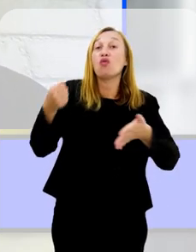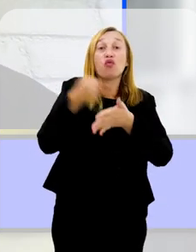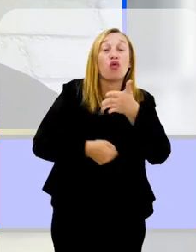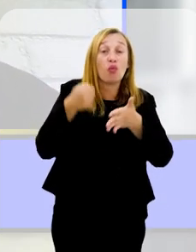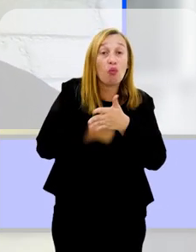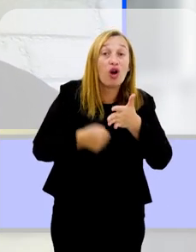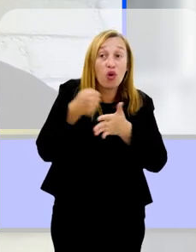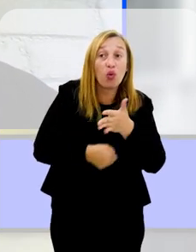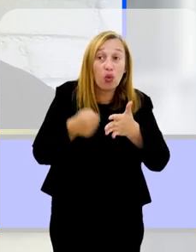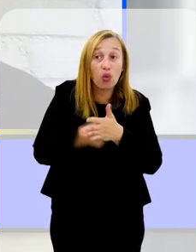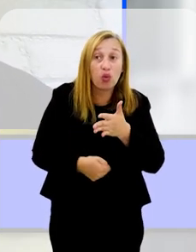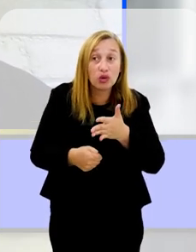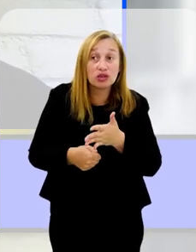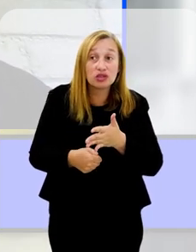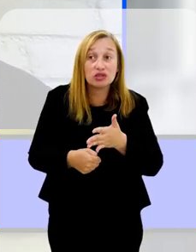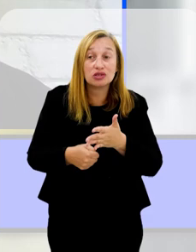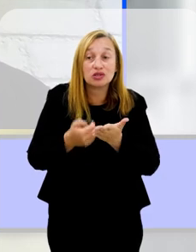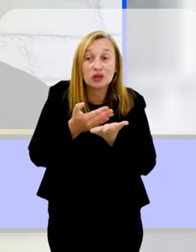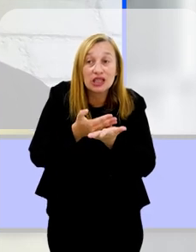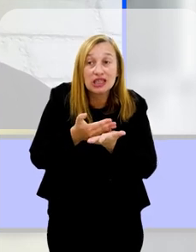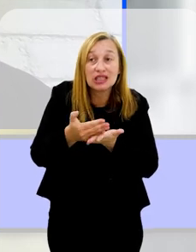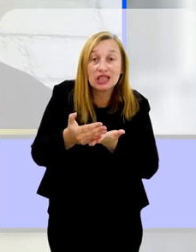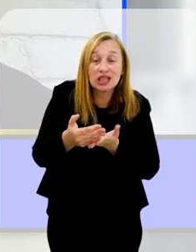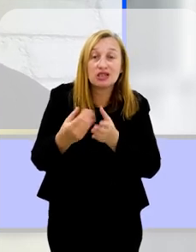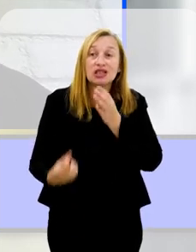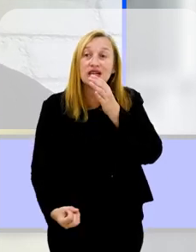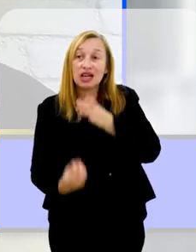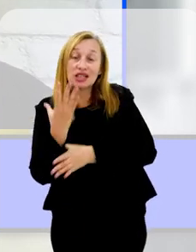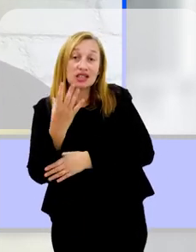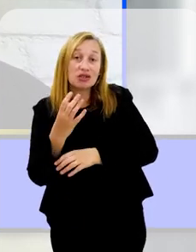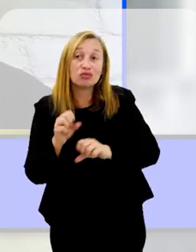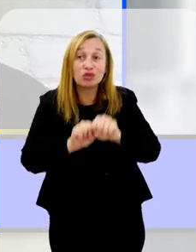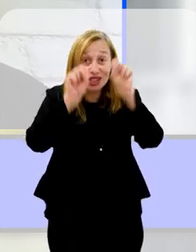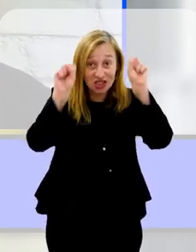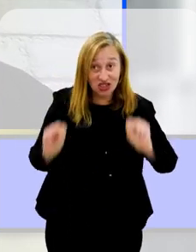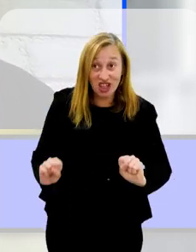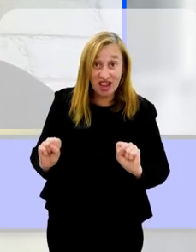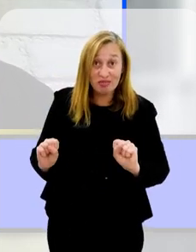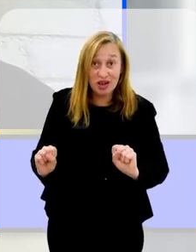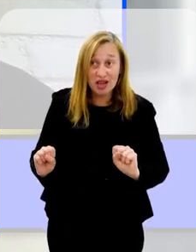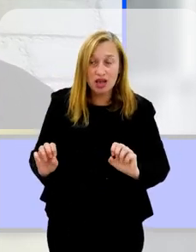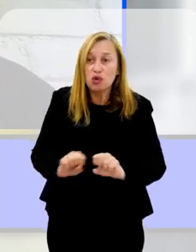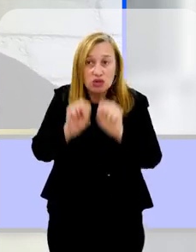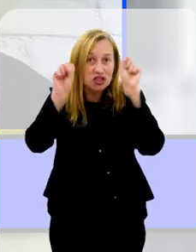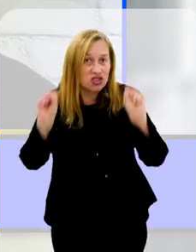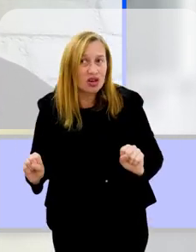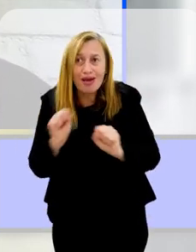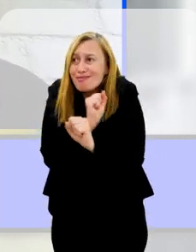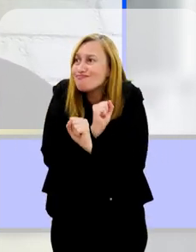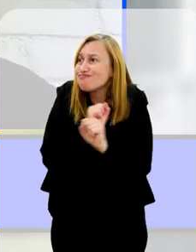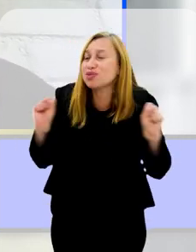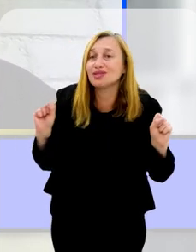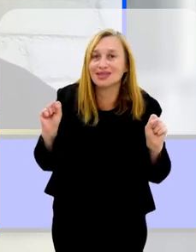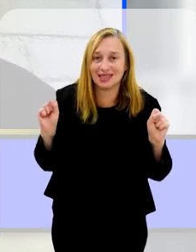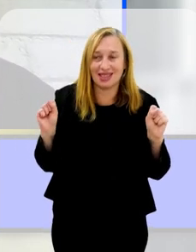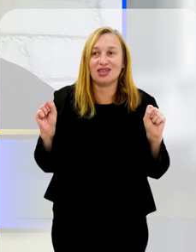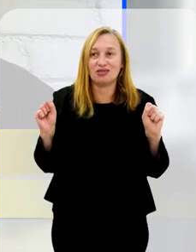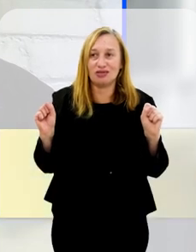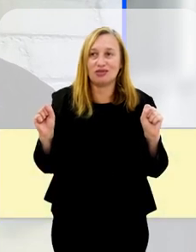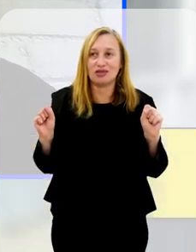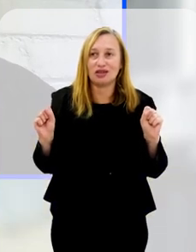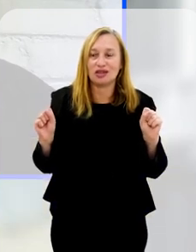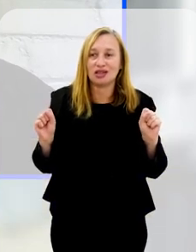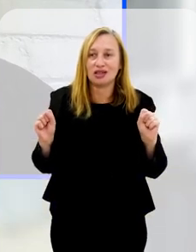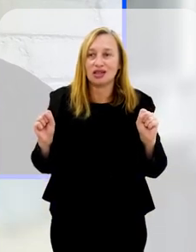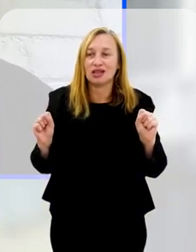disse, foi, vamos dizer, a luta pela democracia foi um dos motores na construção desse sistema, e esse sistema é